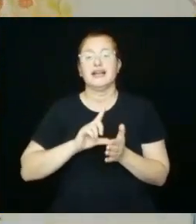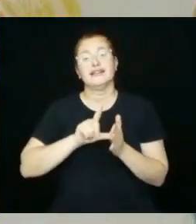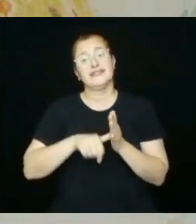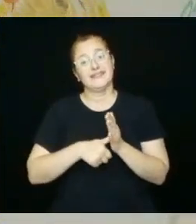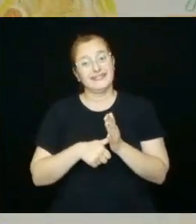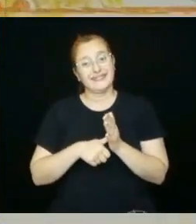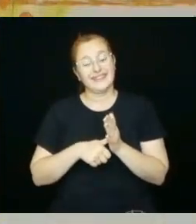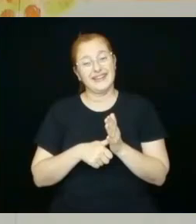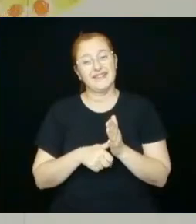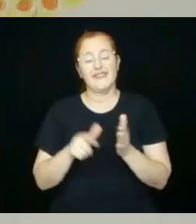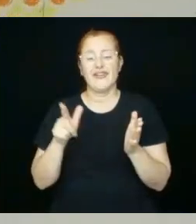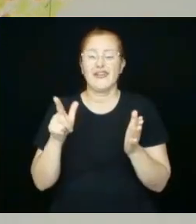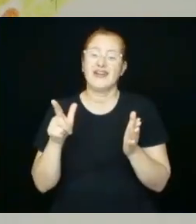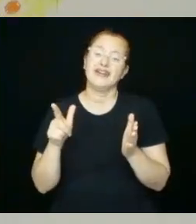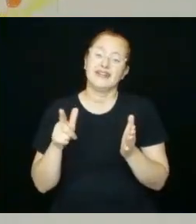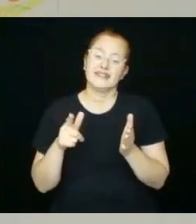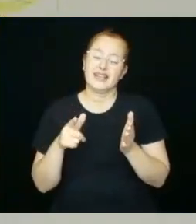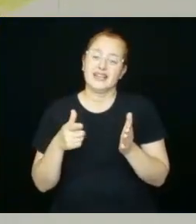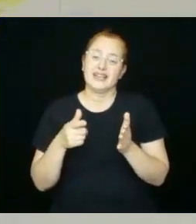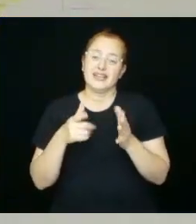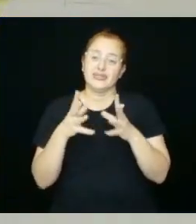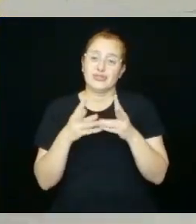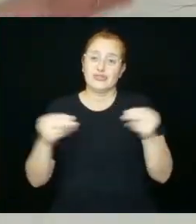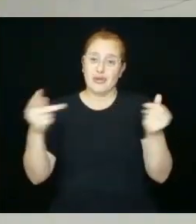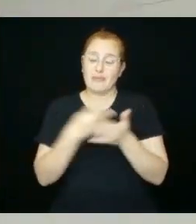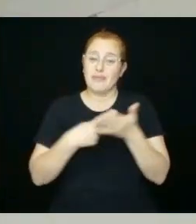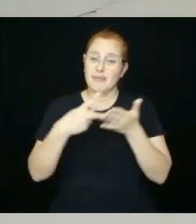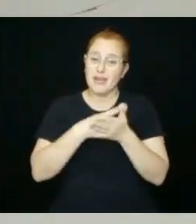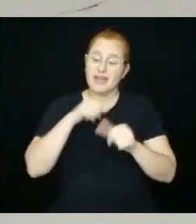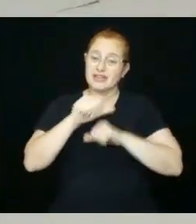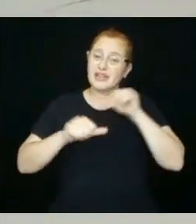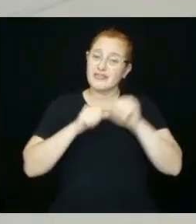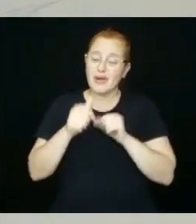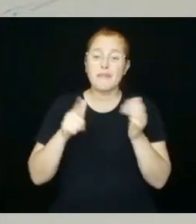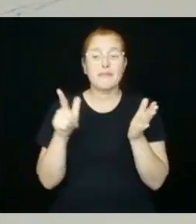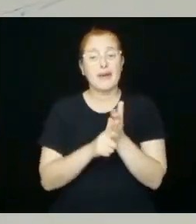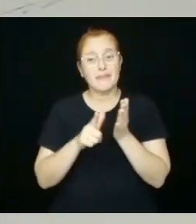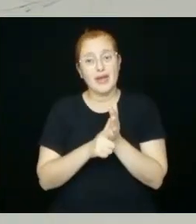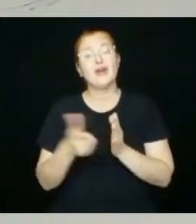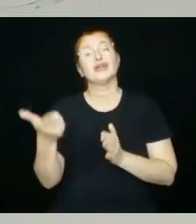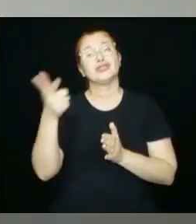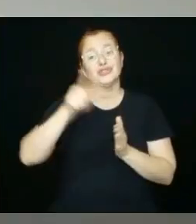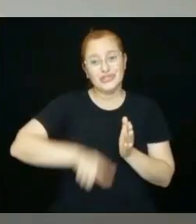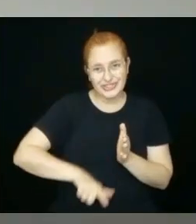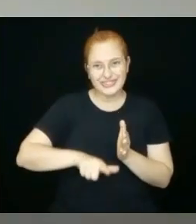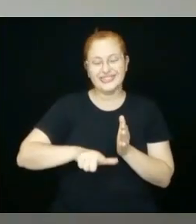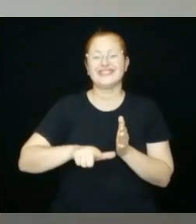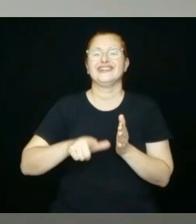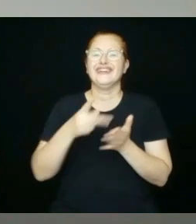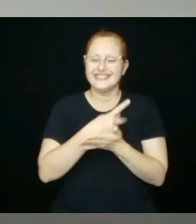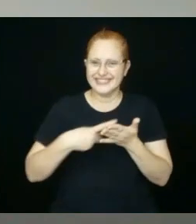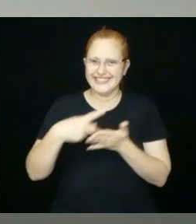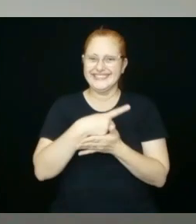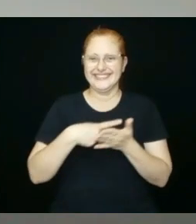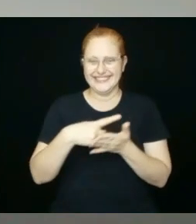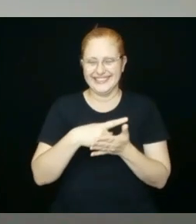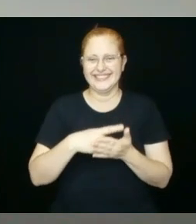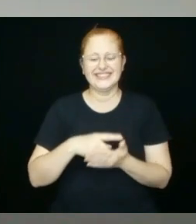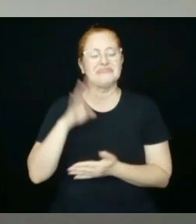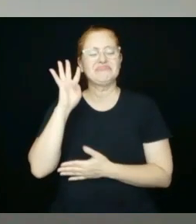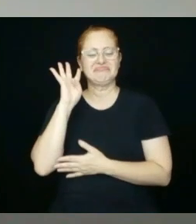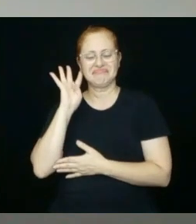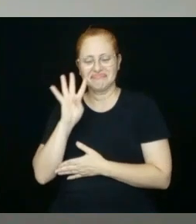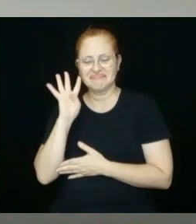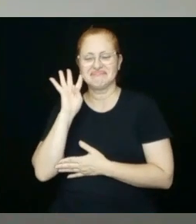aí os desenhos são eliminados e viram papéis que agora voltam a ser desenho, tá vendo? Então... É muito